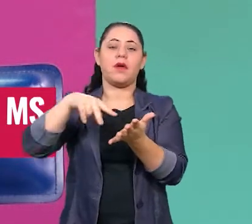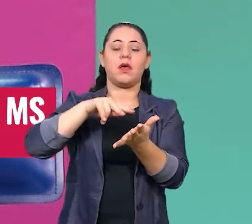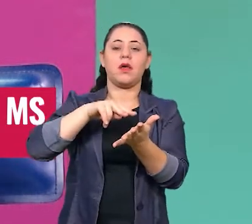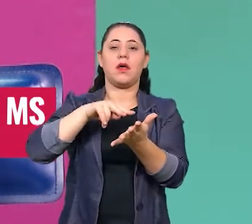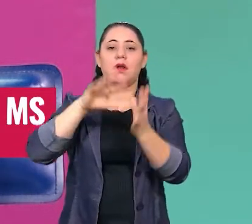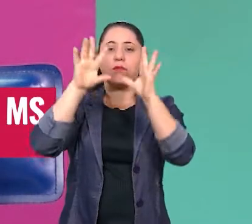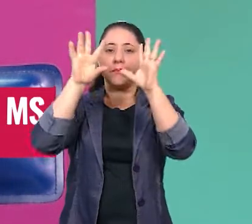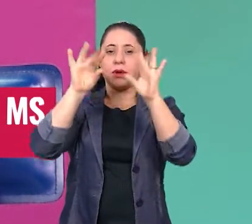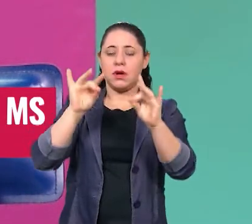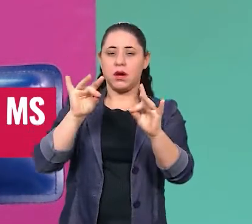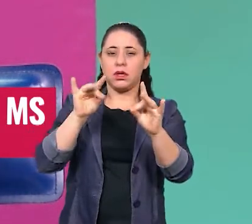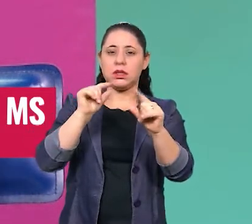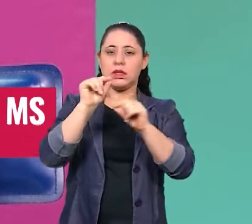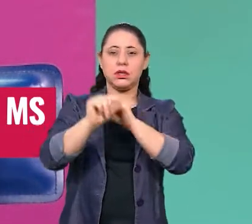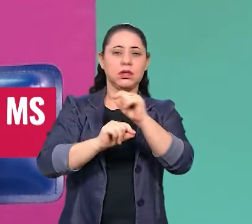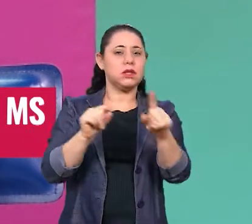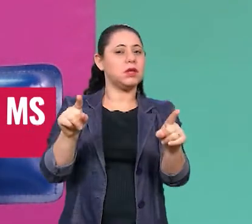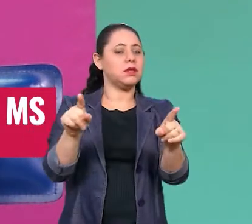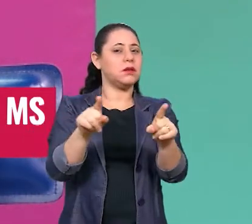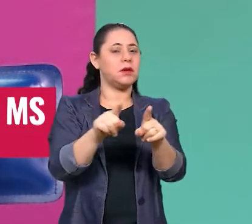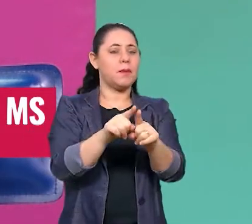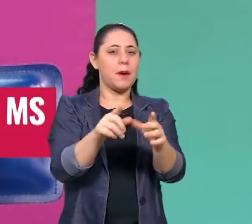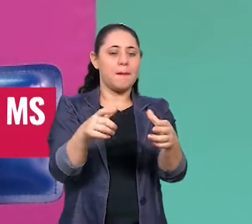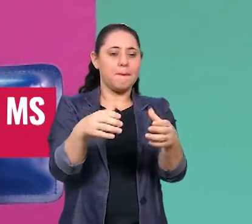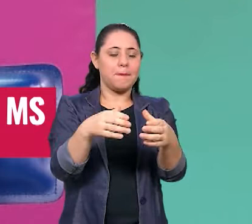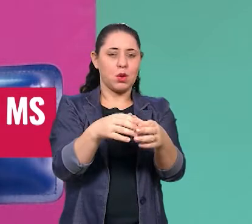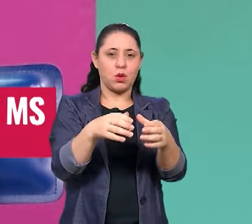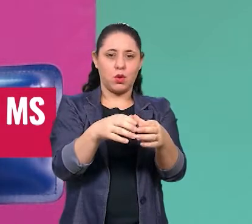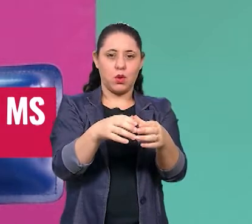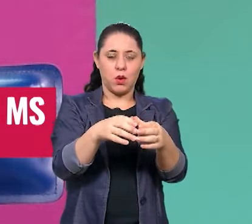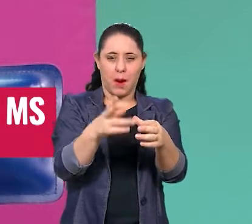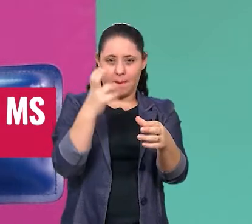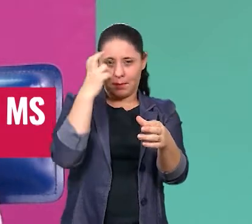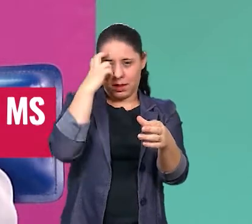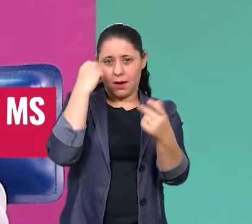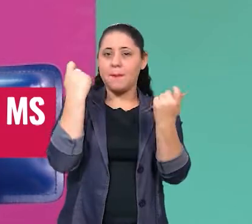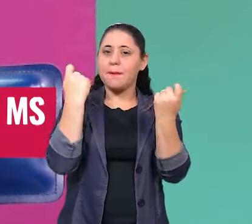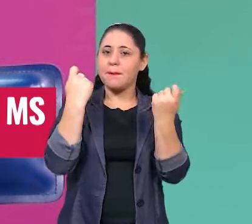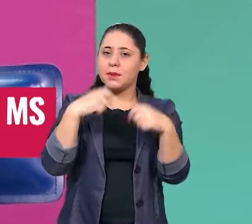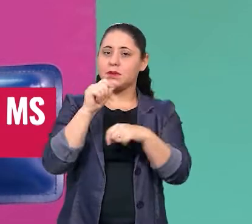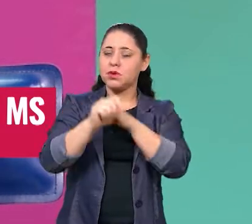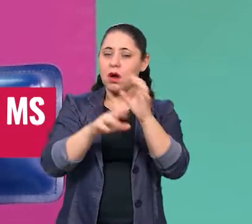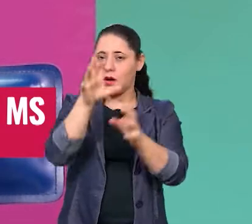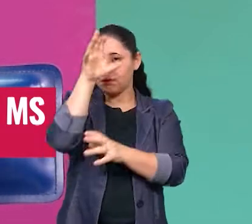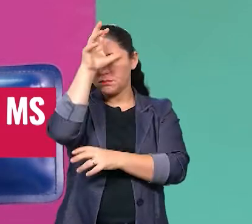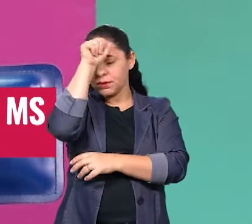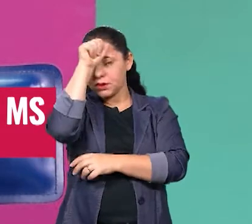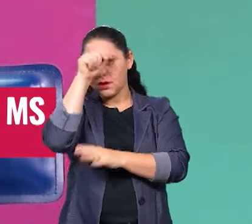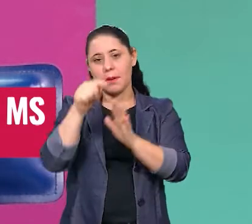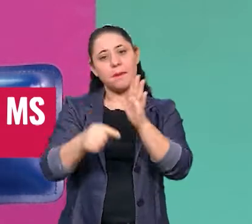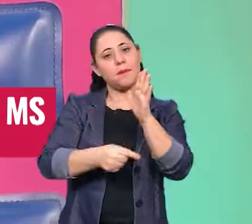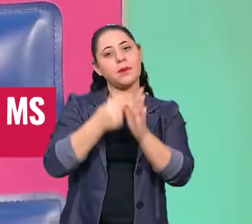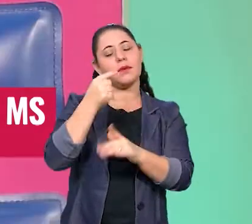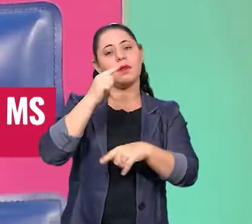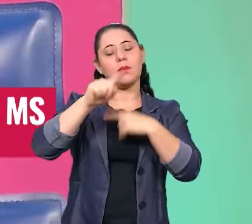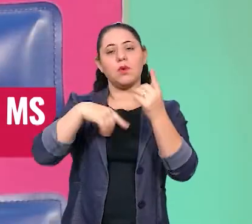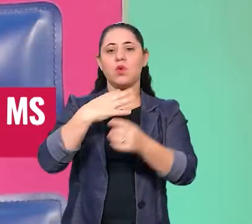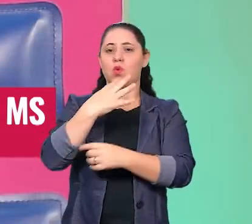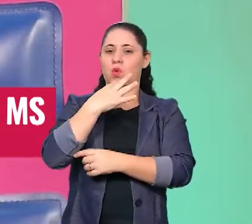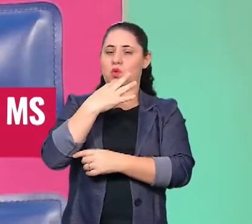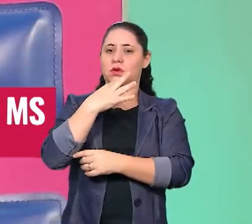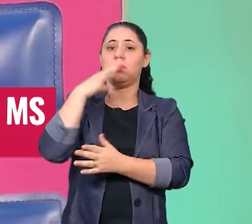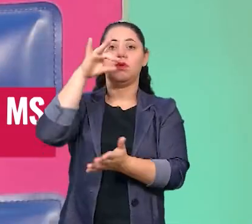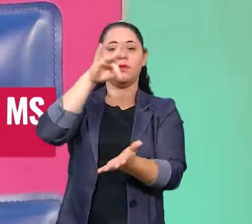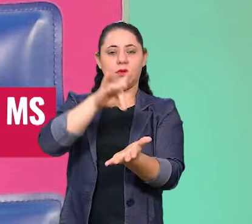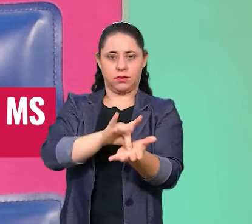desse escopo todo, que é essa máquina do setor cultural, a gente teve a necessidade do aprendizado, primeiro pelo aquele